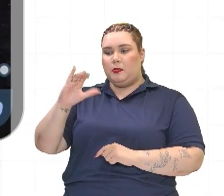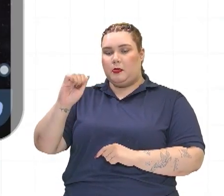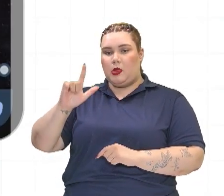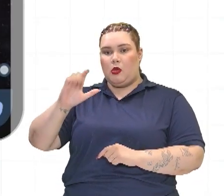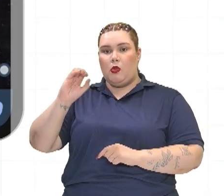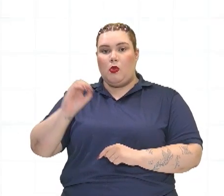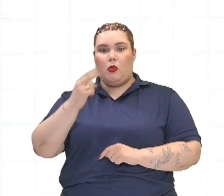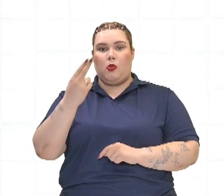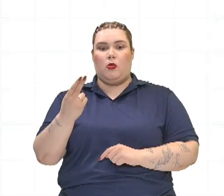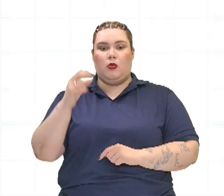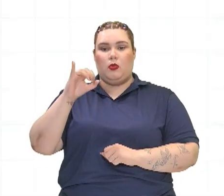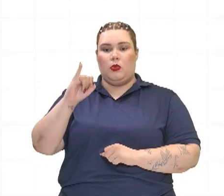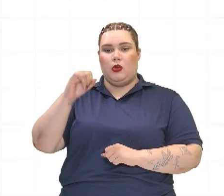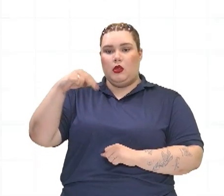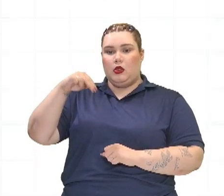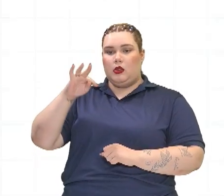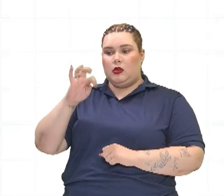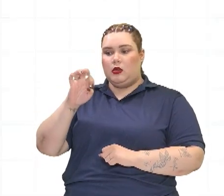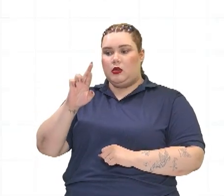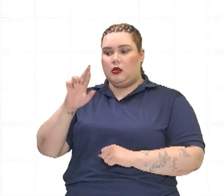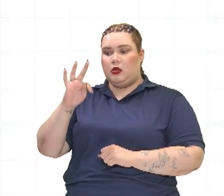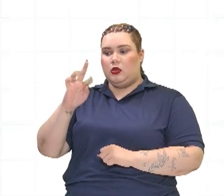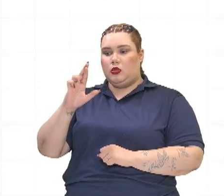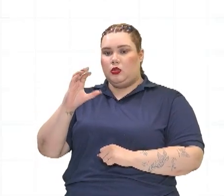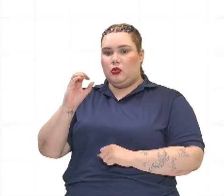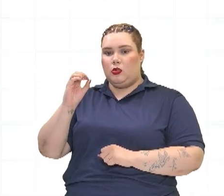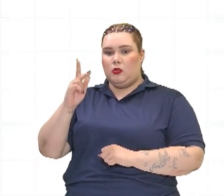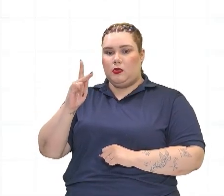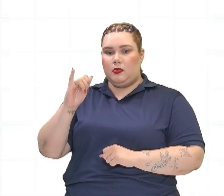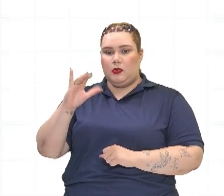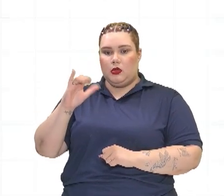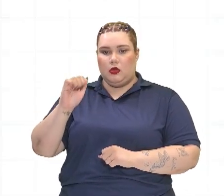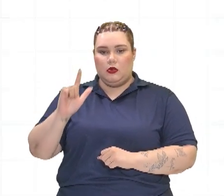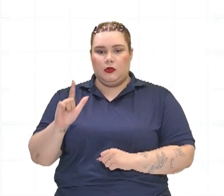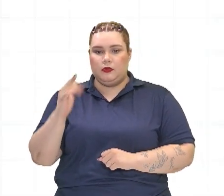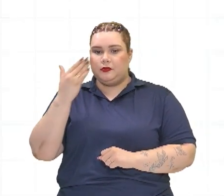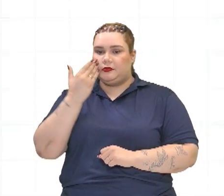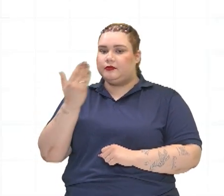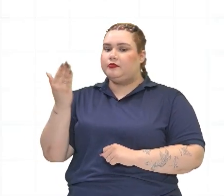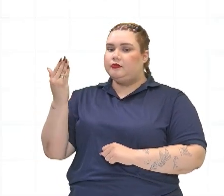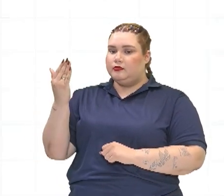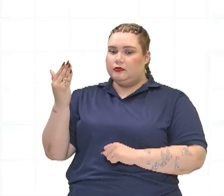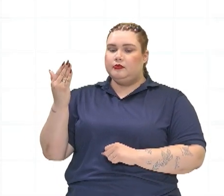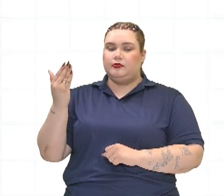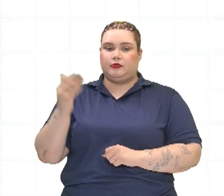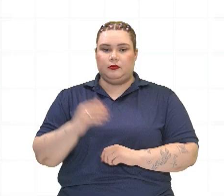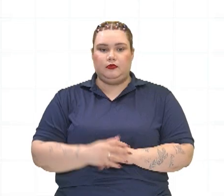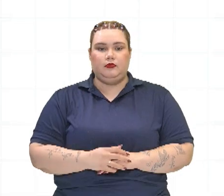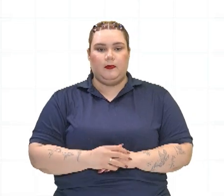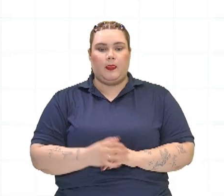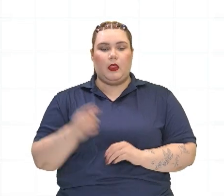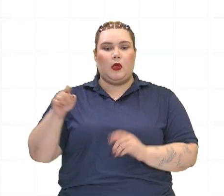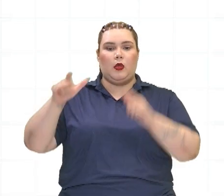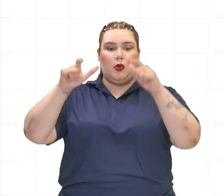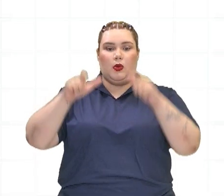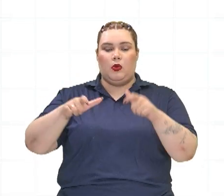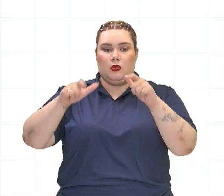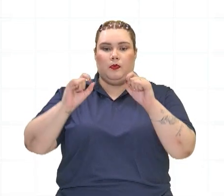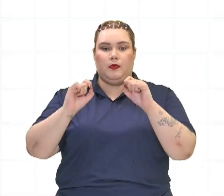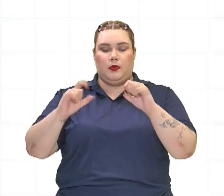zona intertropical. Essa zona tropical ou intertropical, ela está localizada entre